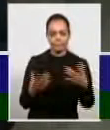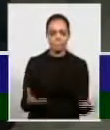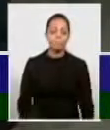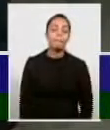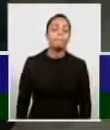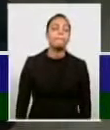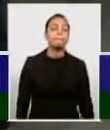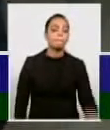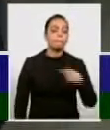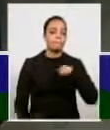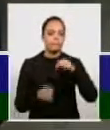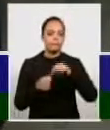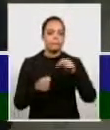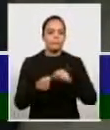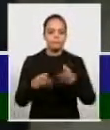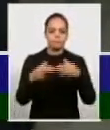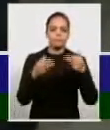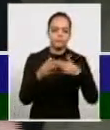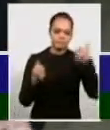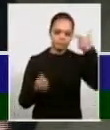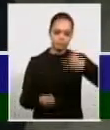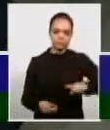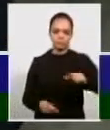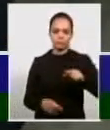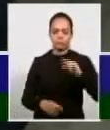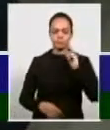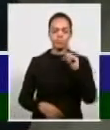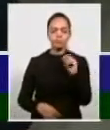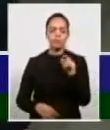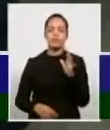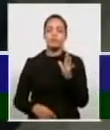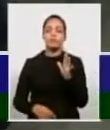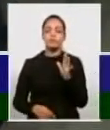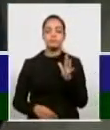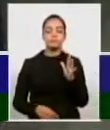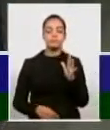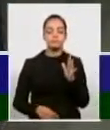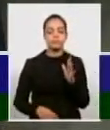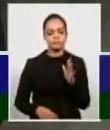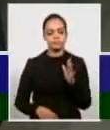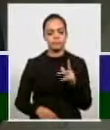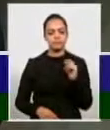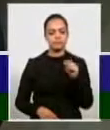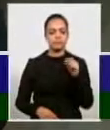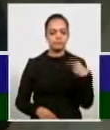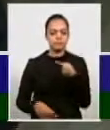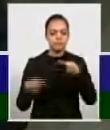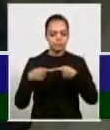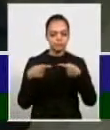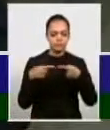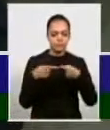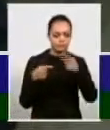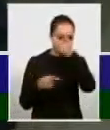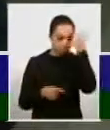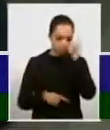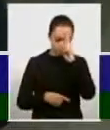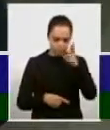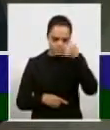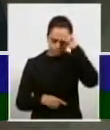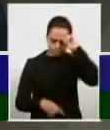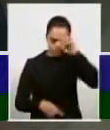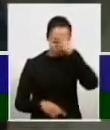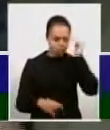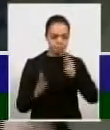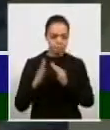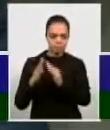Eu ainda fiz mais uma protelação a eles, pedindo para que realinhamos ali com as pessoas, os fazendeiros, os